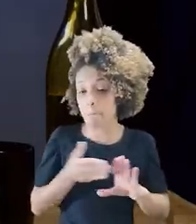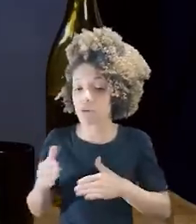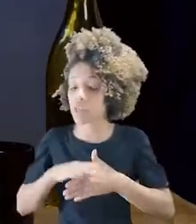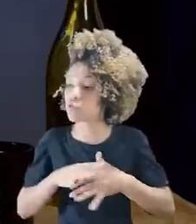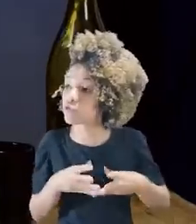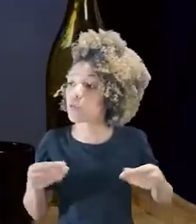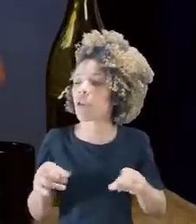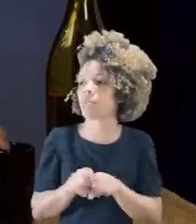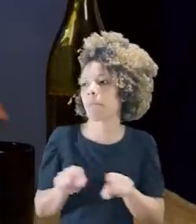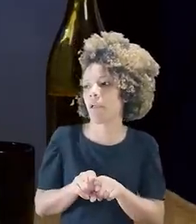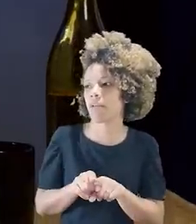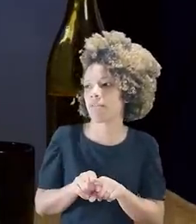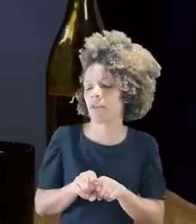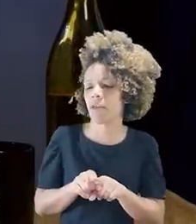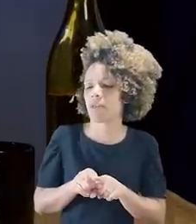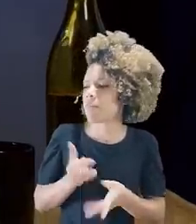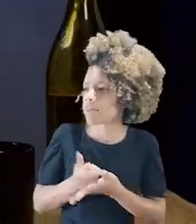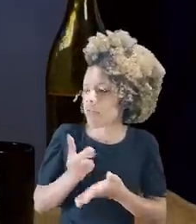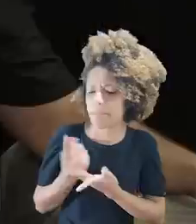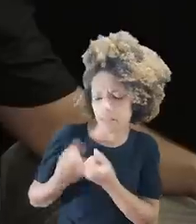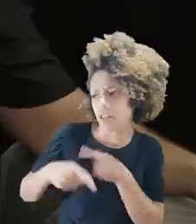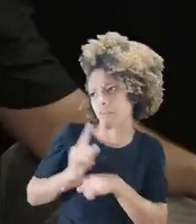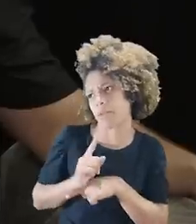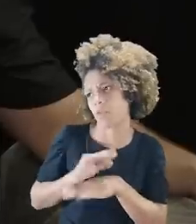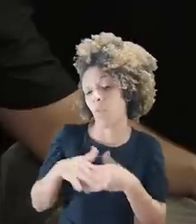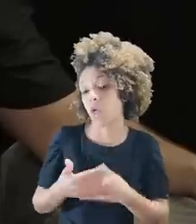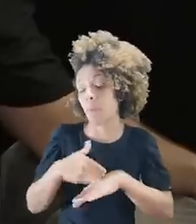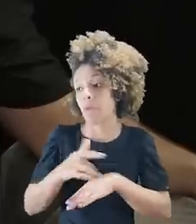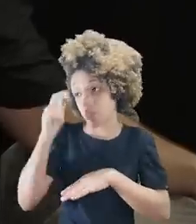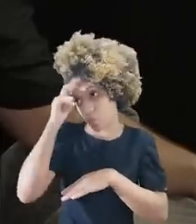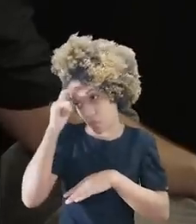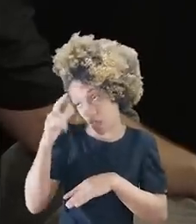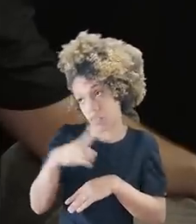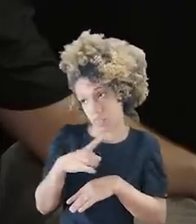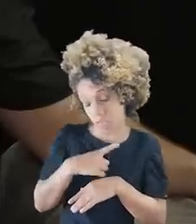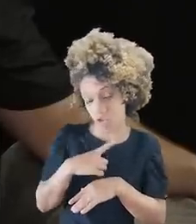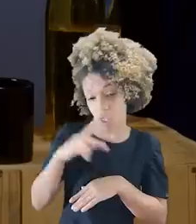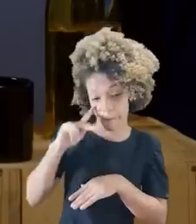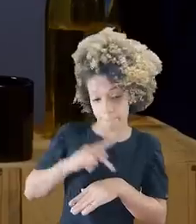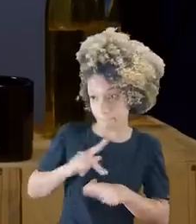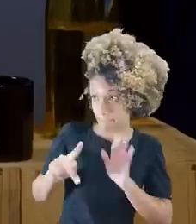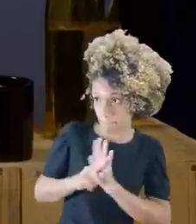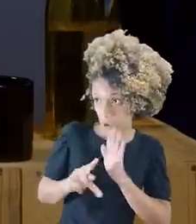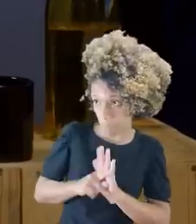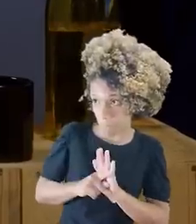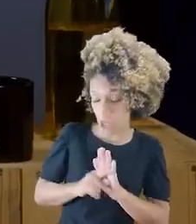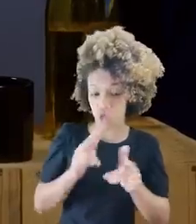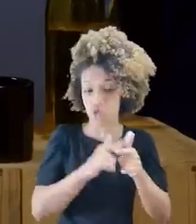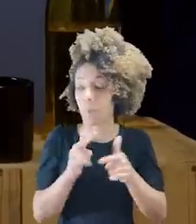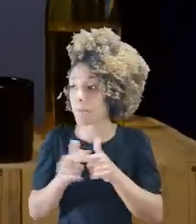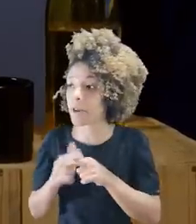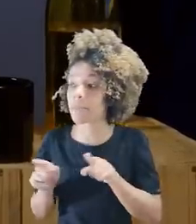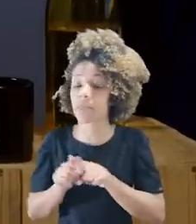né tô falando que meia hora para mim já ficava Mal quanto tempo você ficou em depressão pesada assim ah não sei dizer muito bem